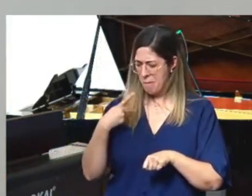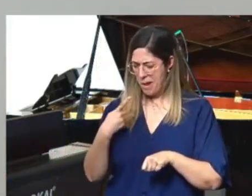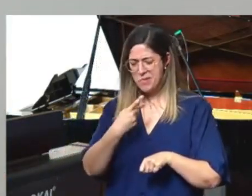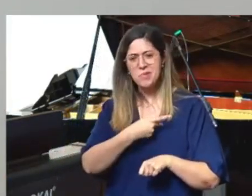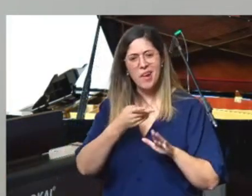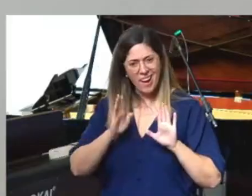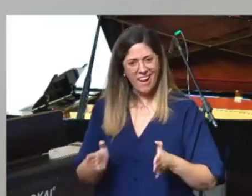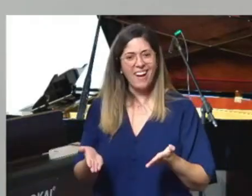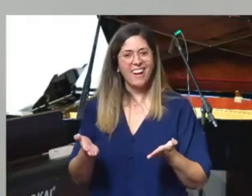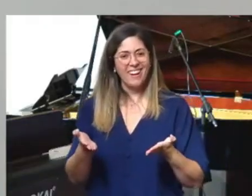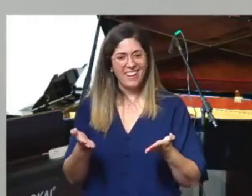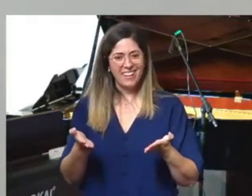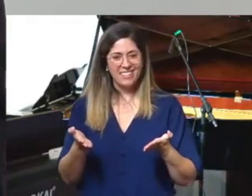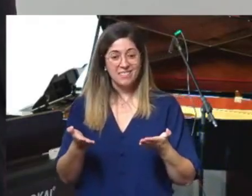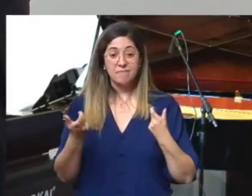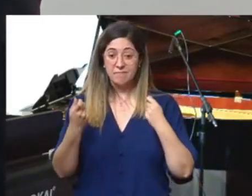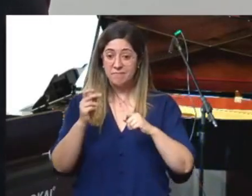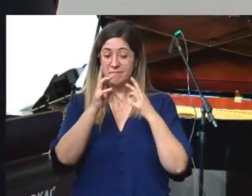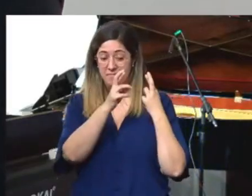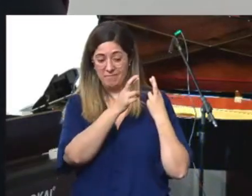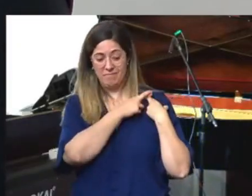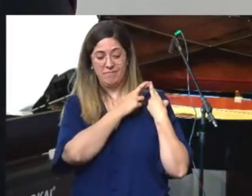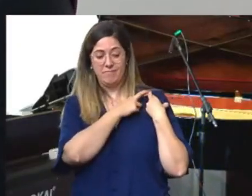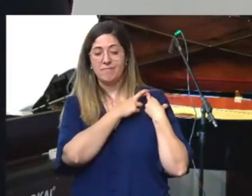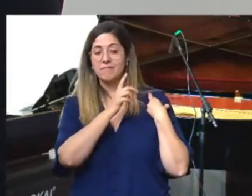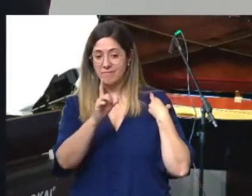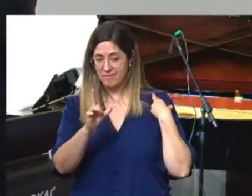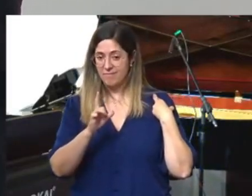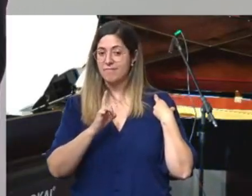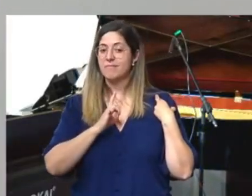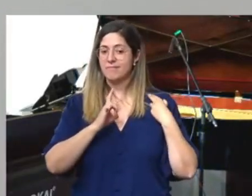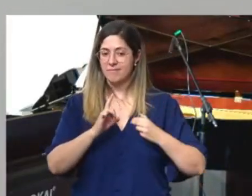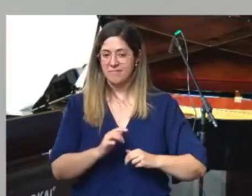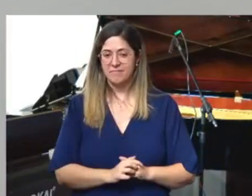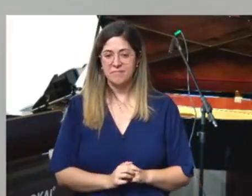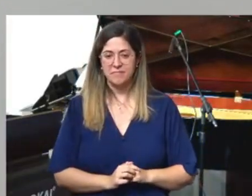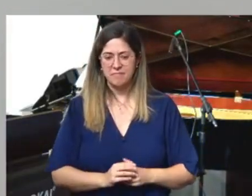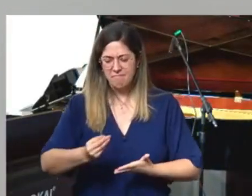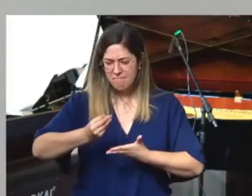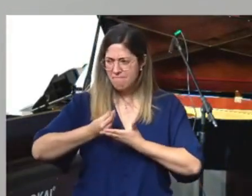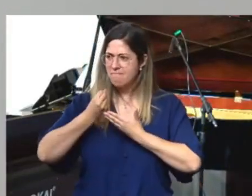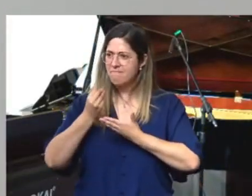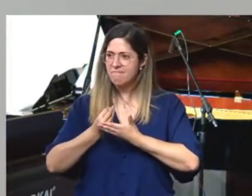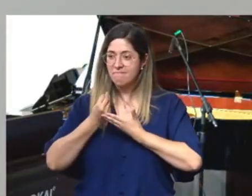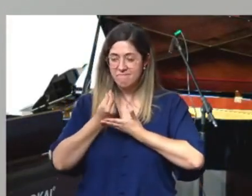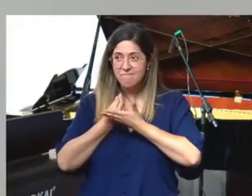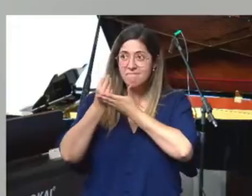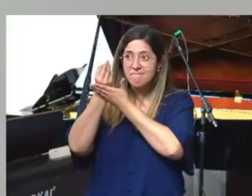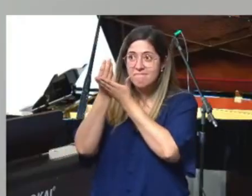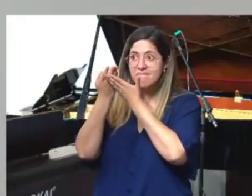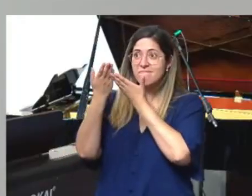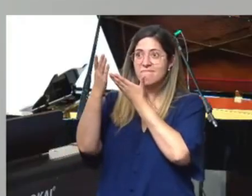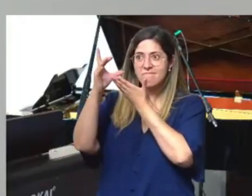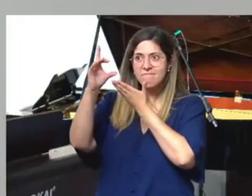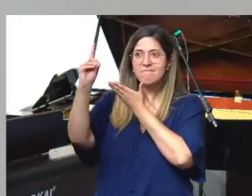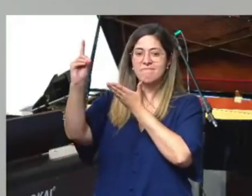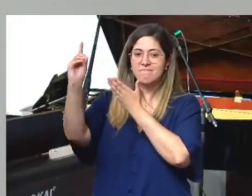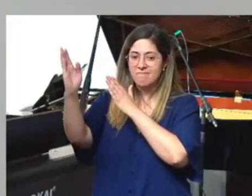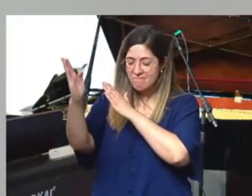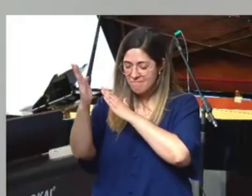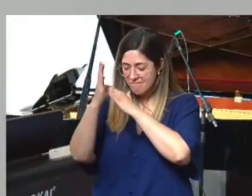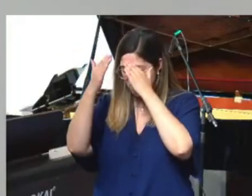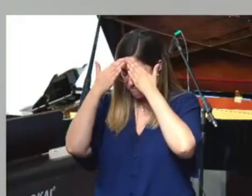Os homens naquela igreja então devem assumir este papel de ter uma vida consagrada,